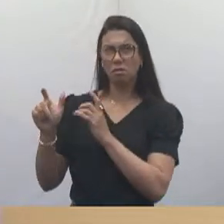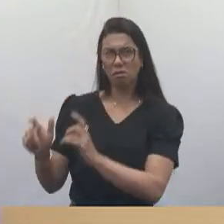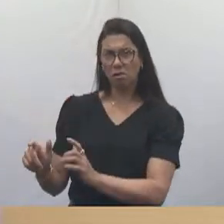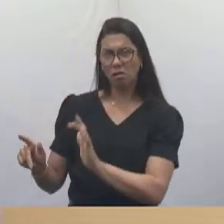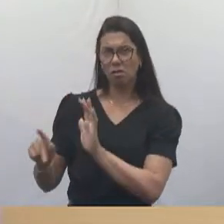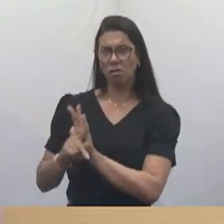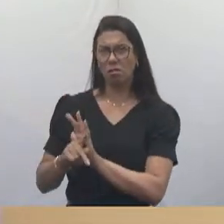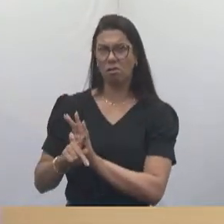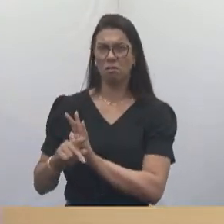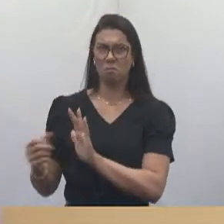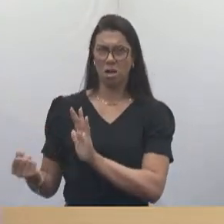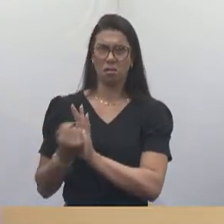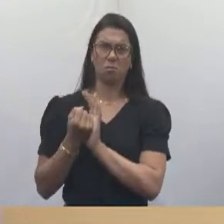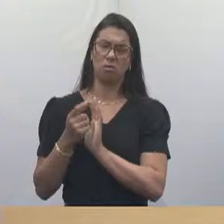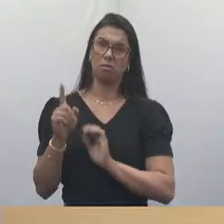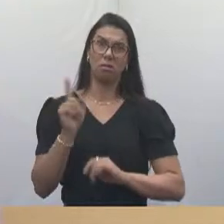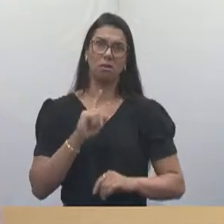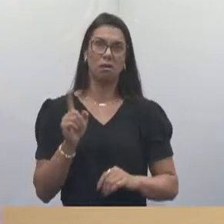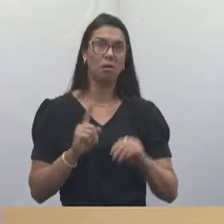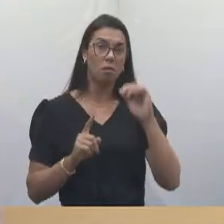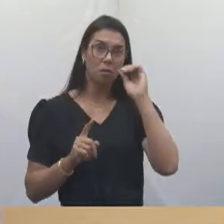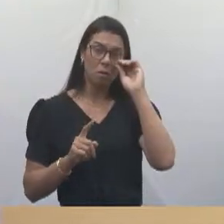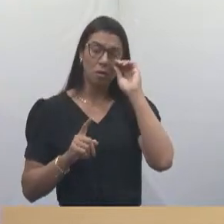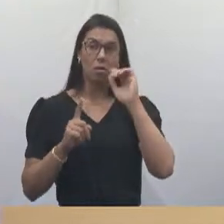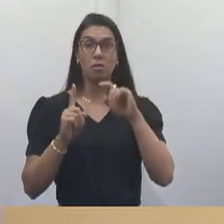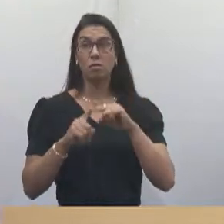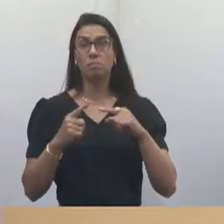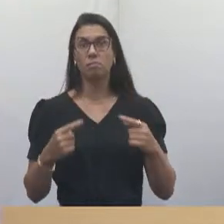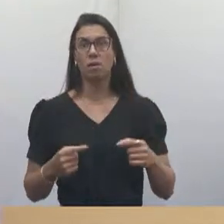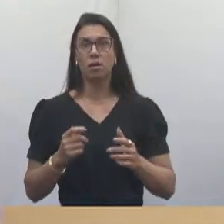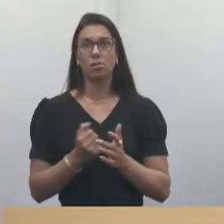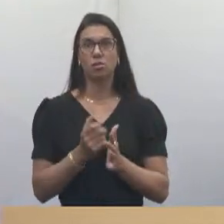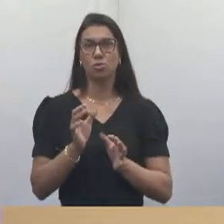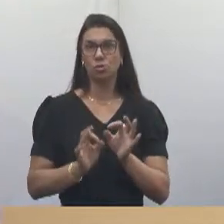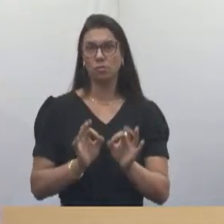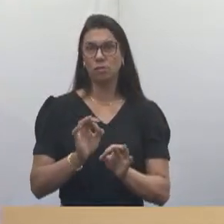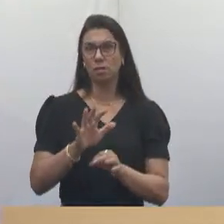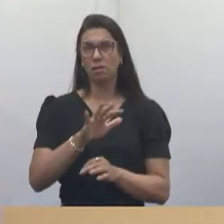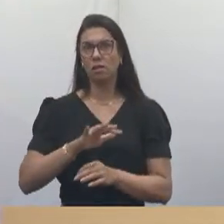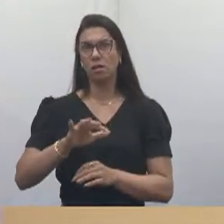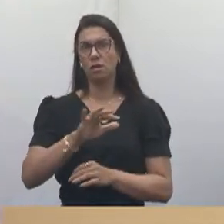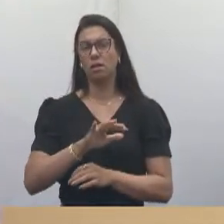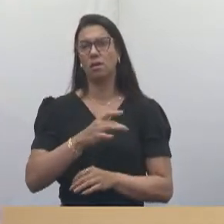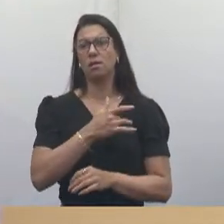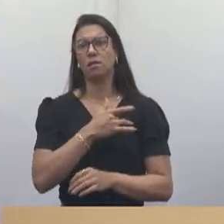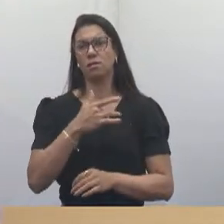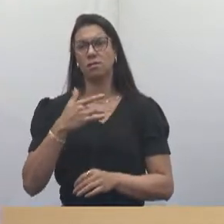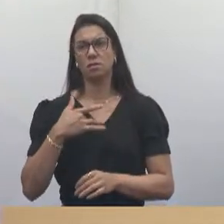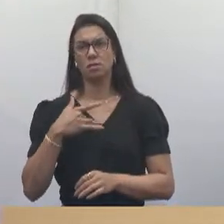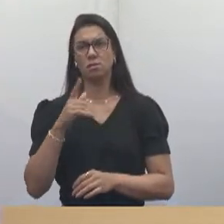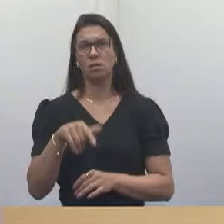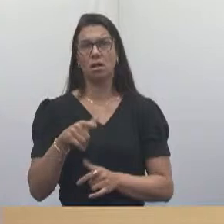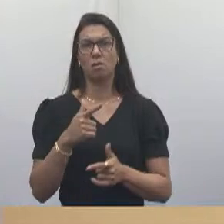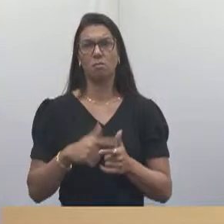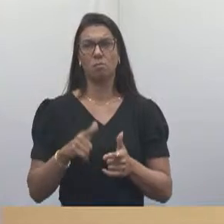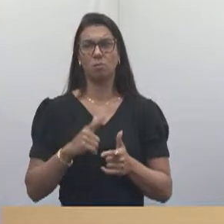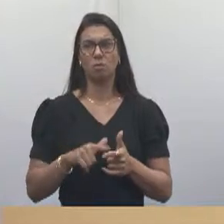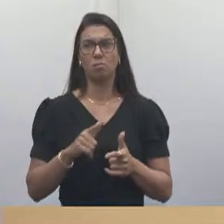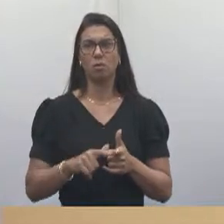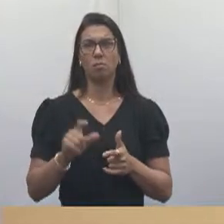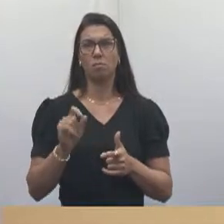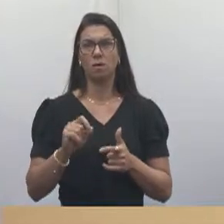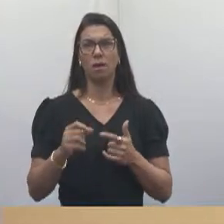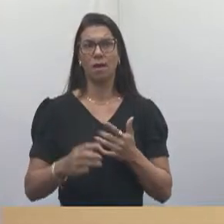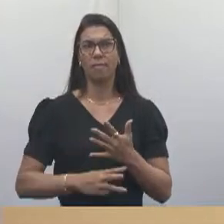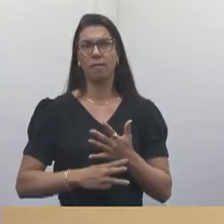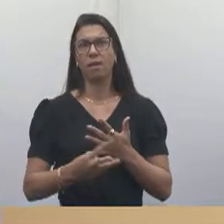aí tenham sido feitas. Justificar a saúde, o problema da saúde, querendo terceirizar